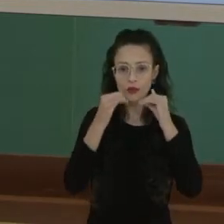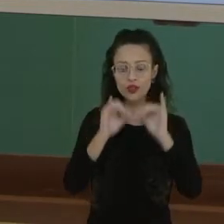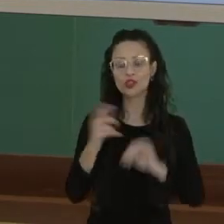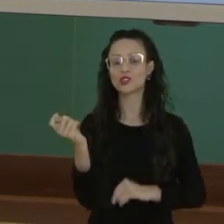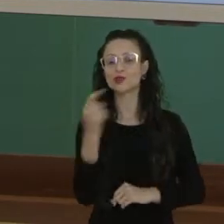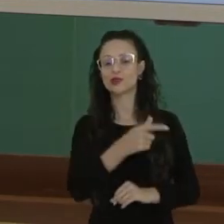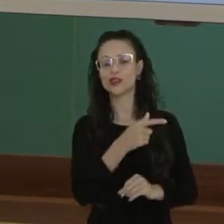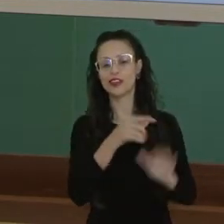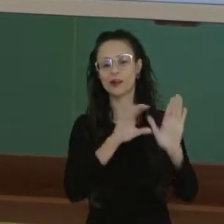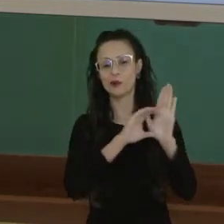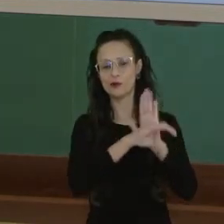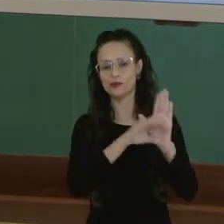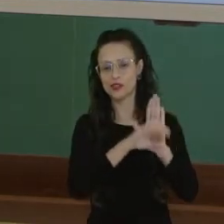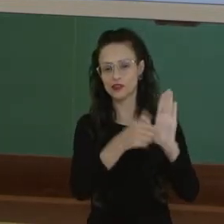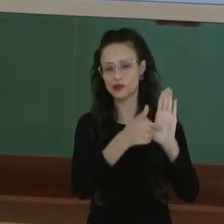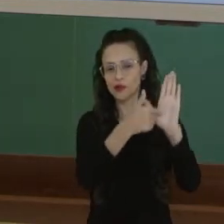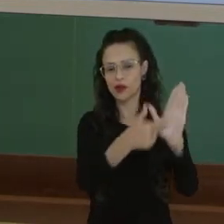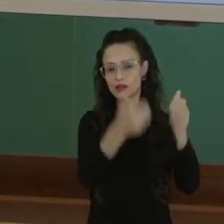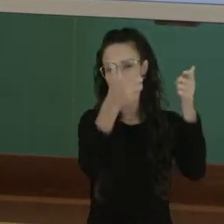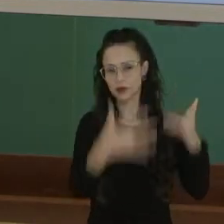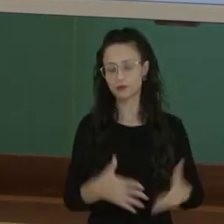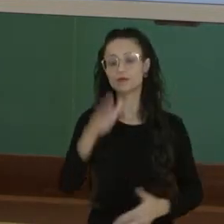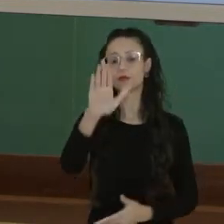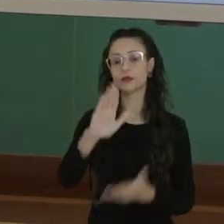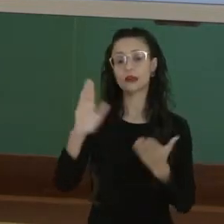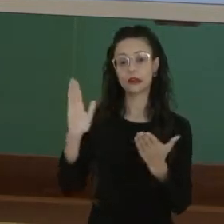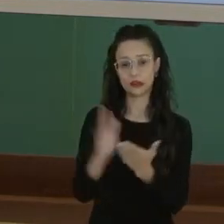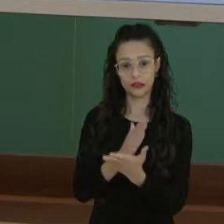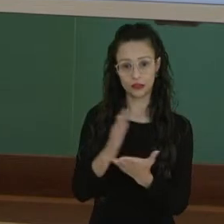conceituar energia. Então, num livro